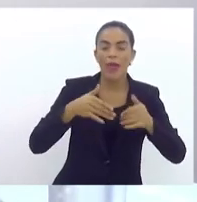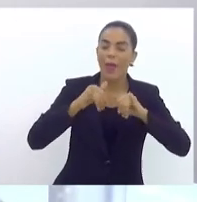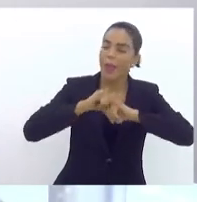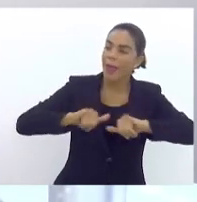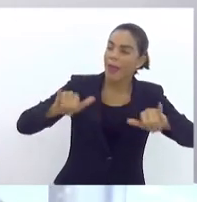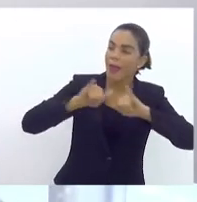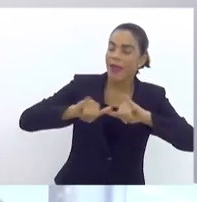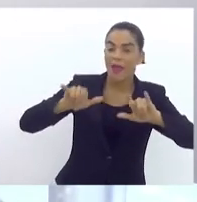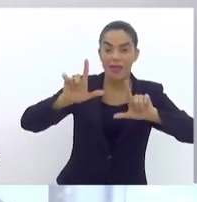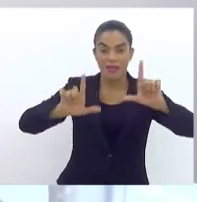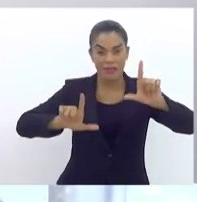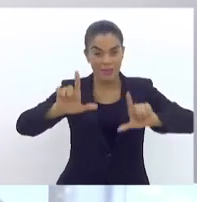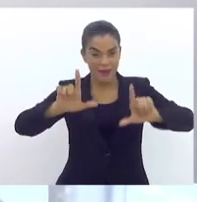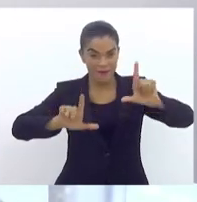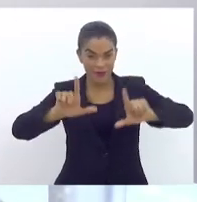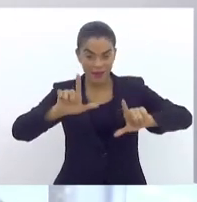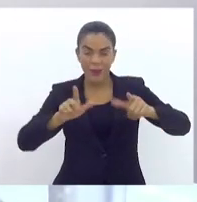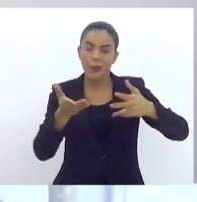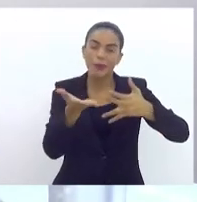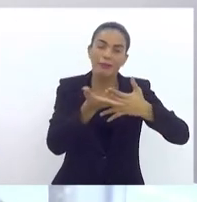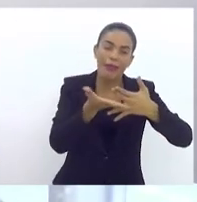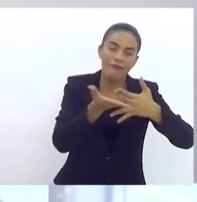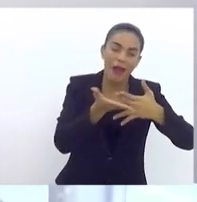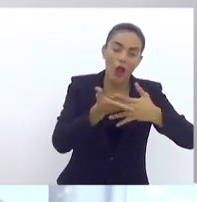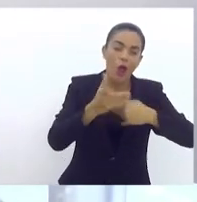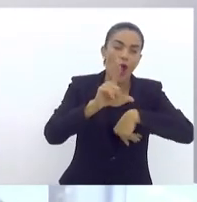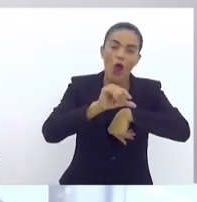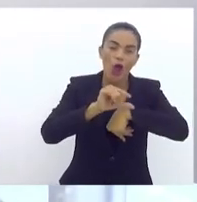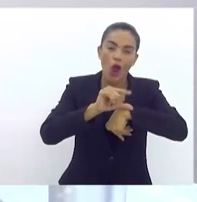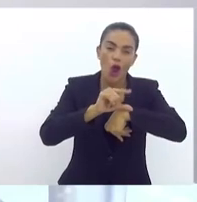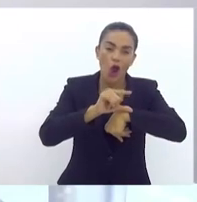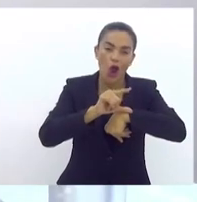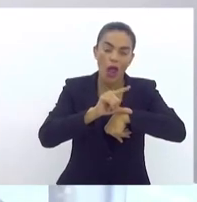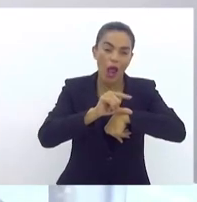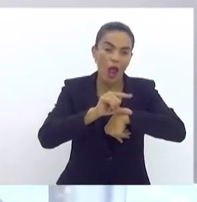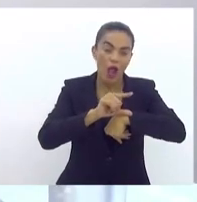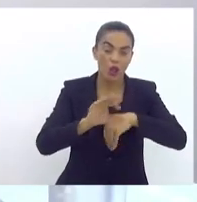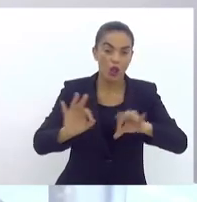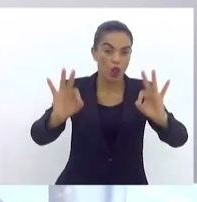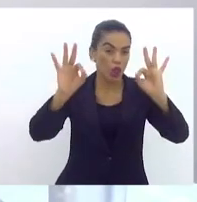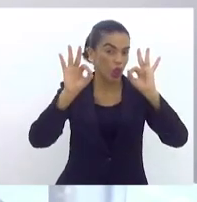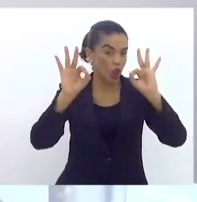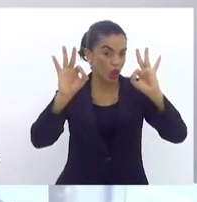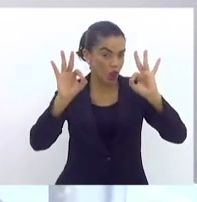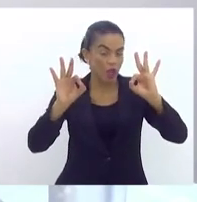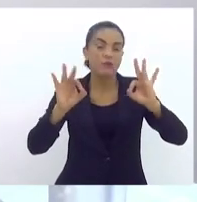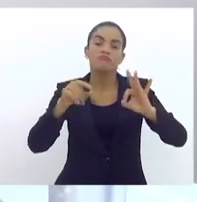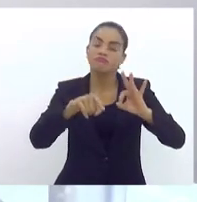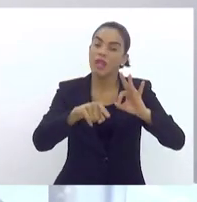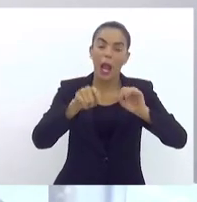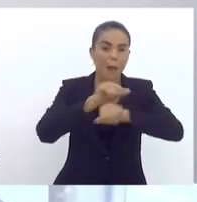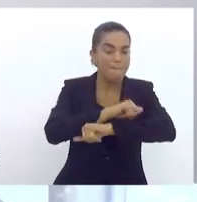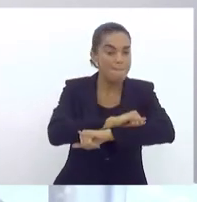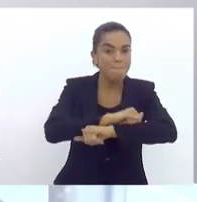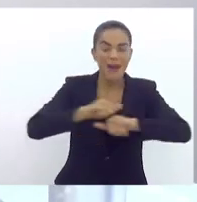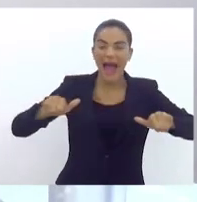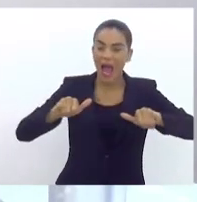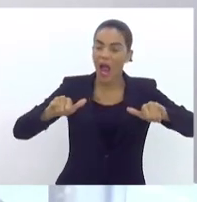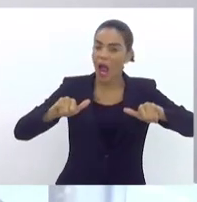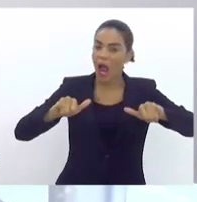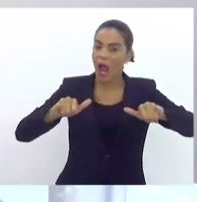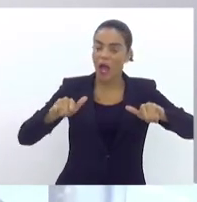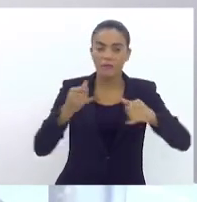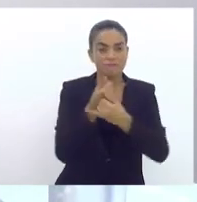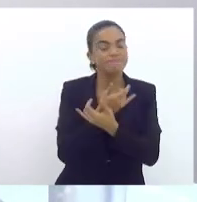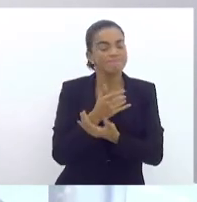que é divulgada no intervalo ali de horários chamado de horários nobres ela causa um impacto